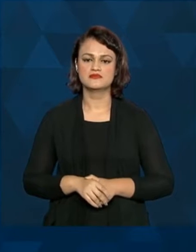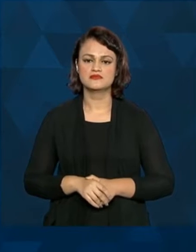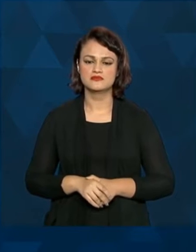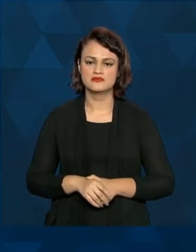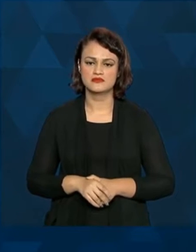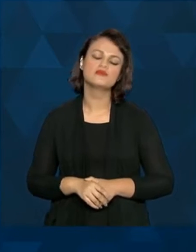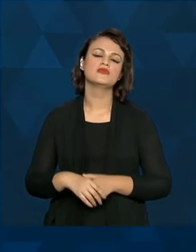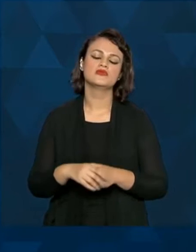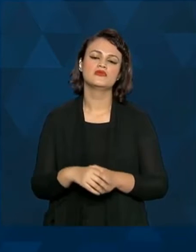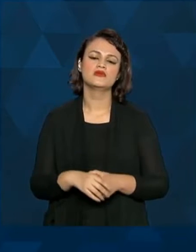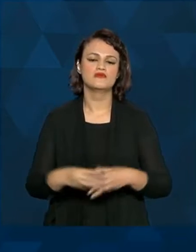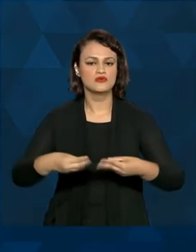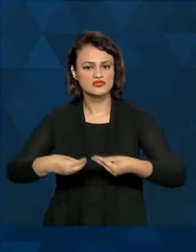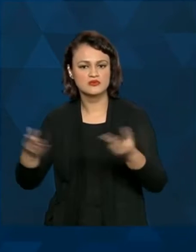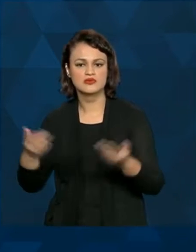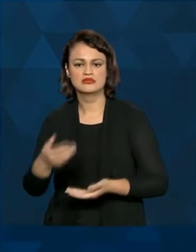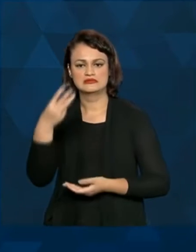Foram distribuídos